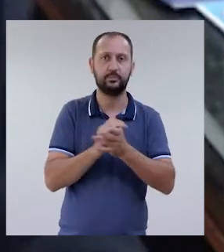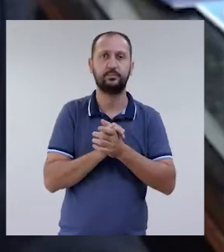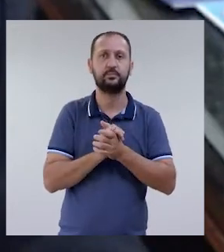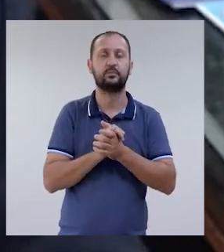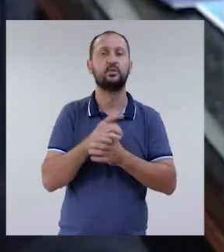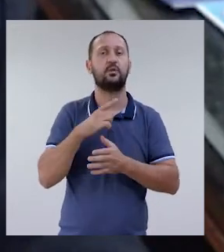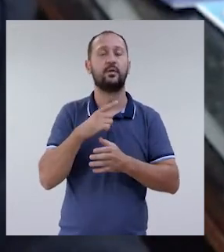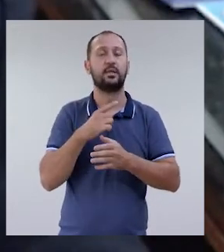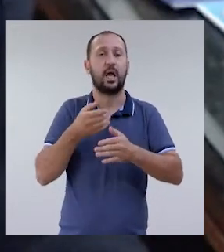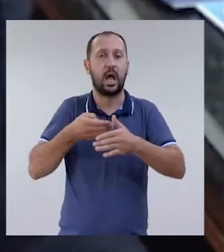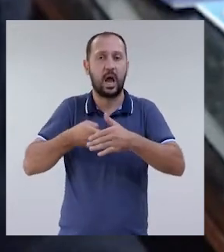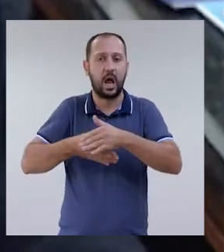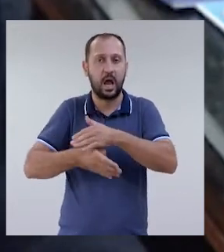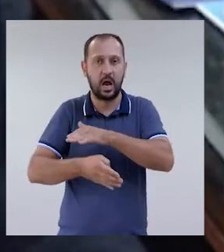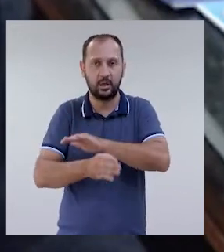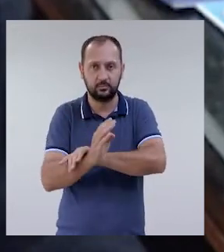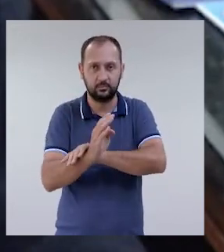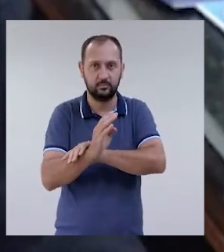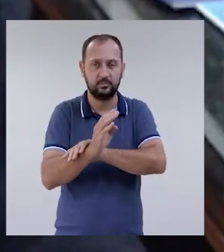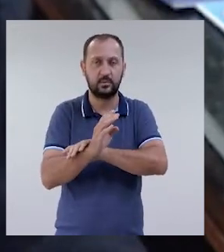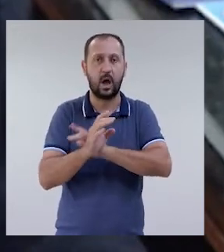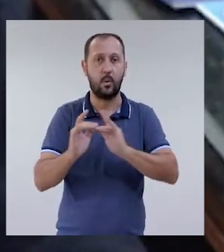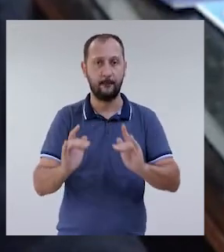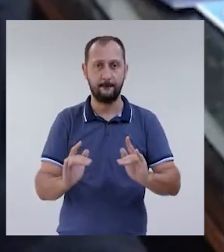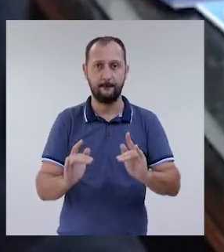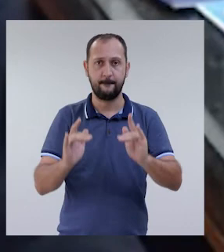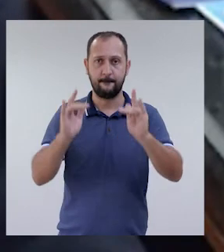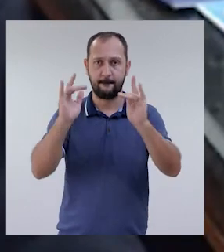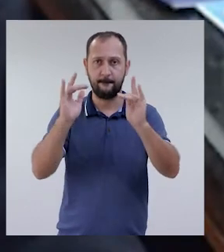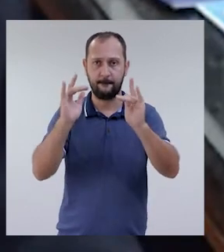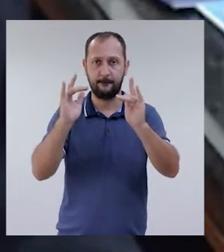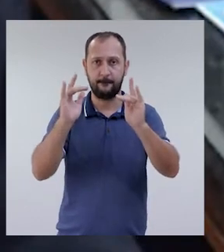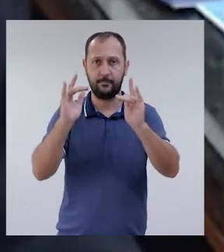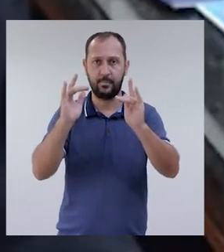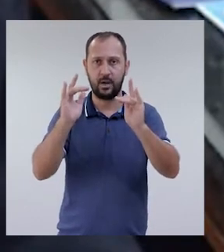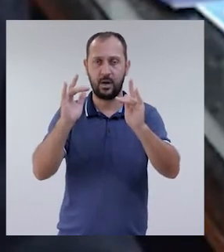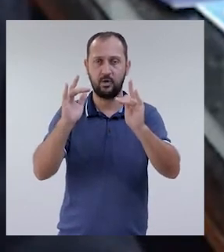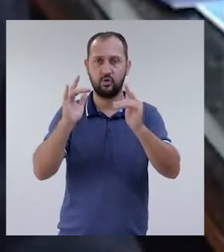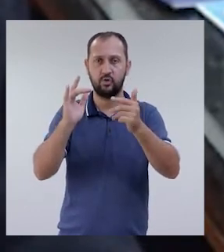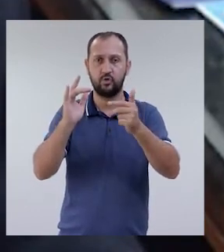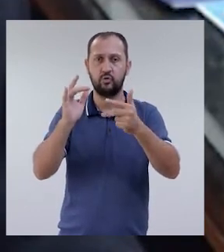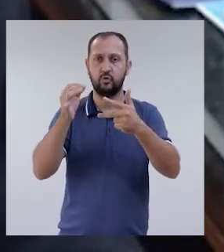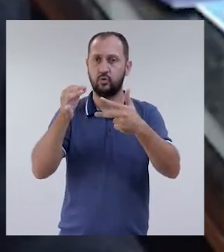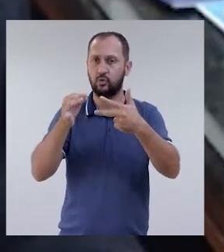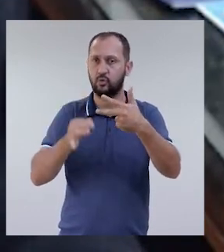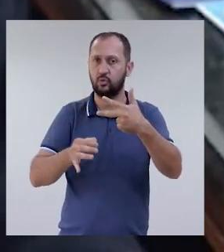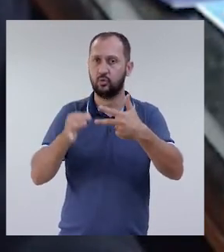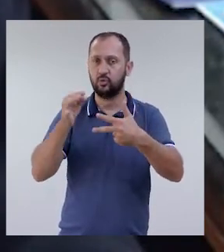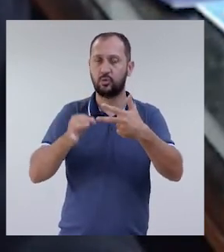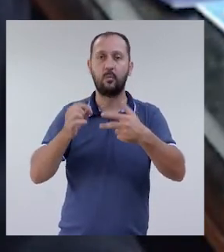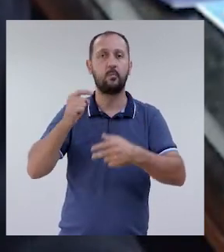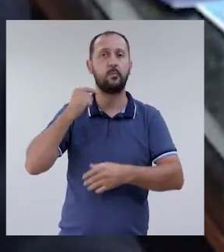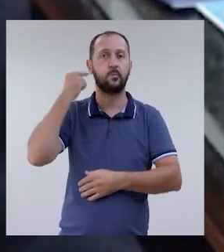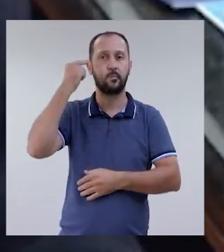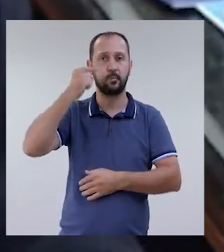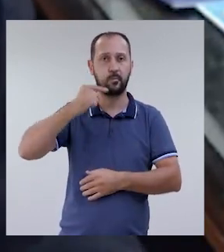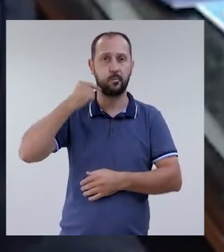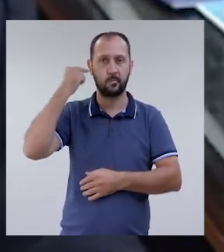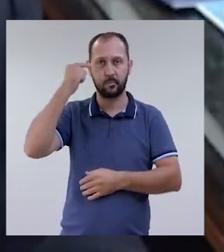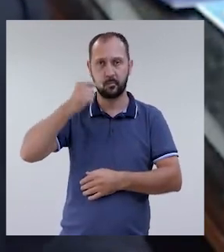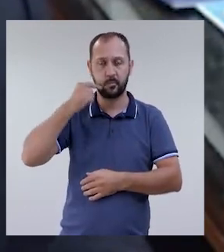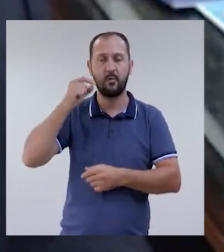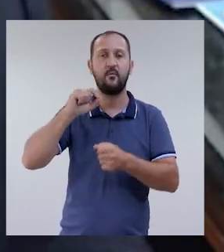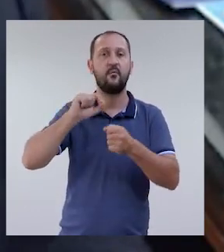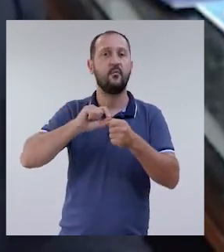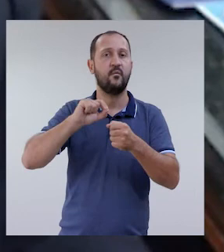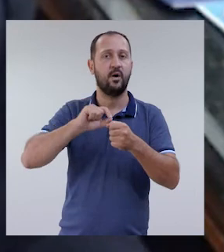Então, só terão acesso aos prédios do Poder Judiciário, né, os